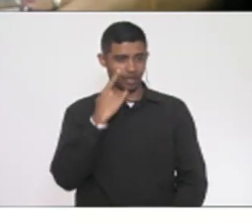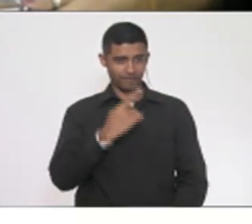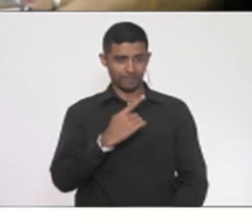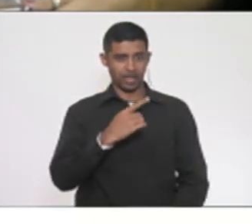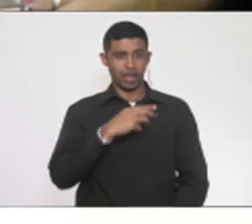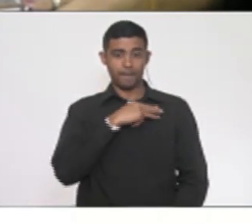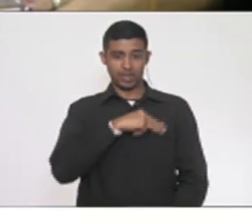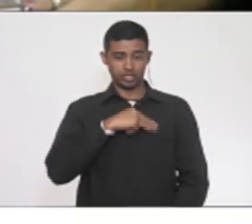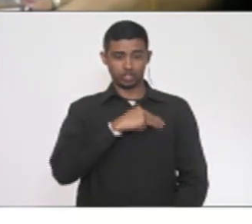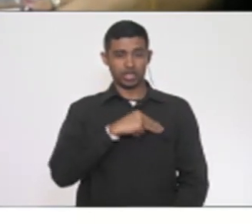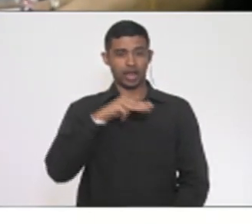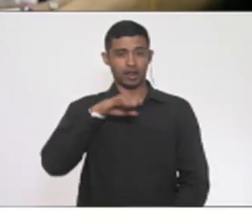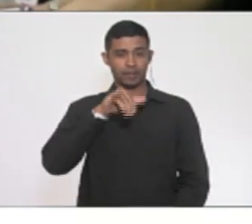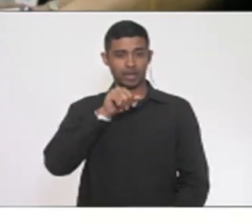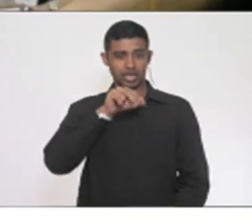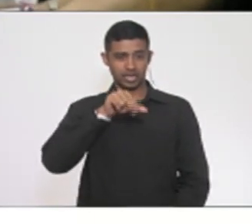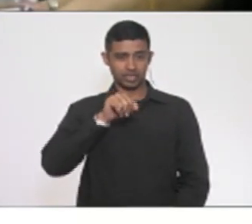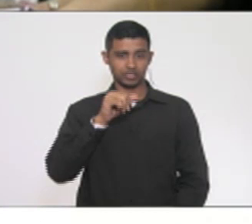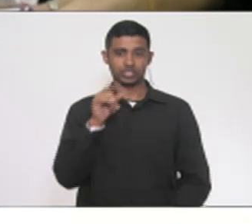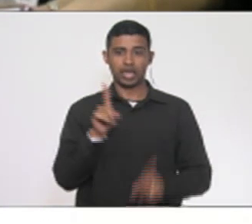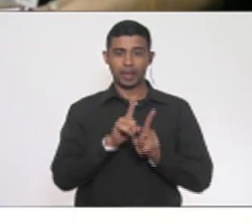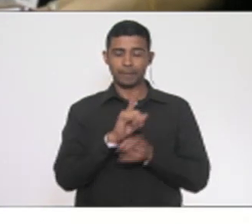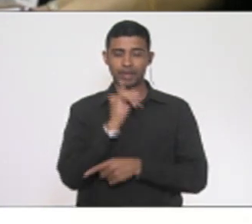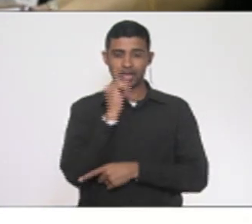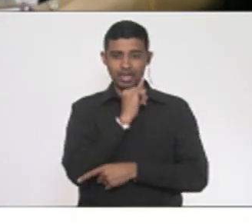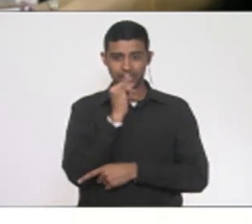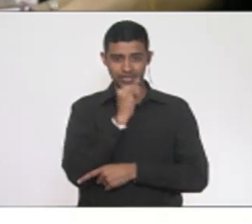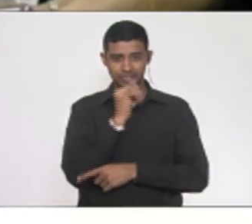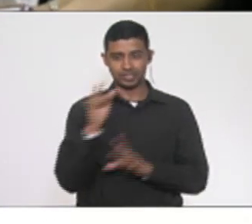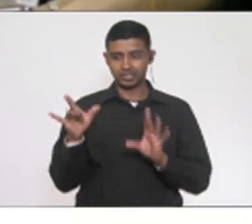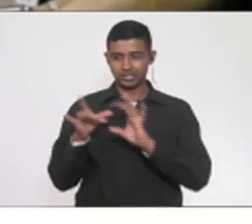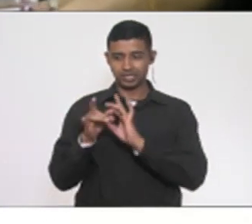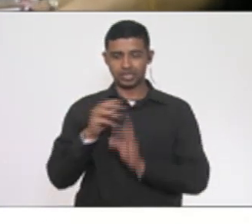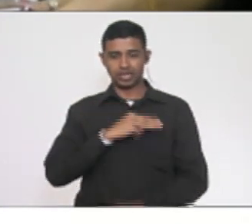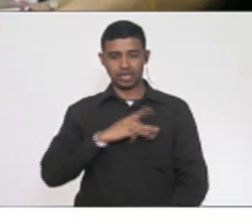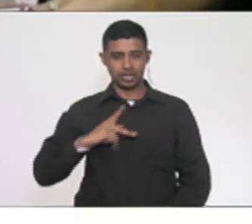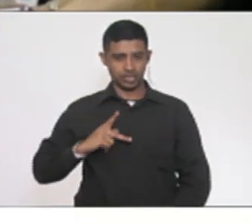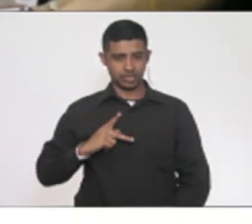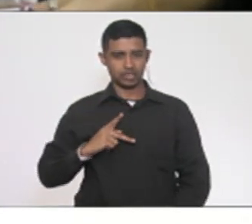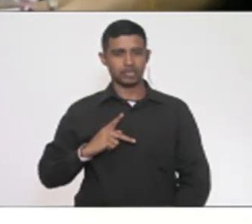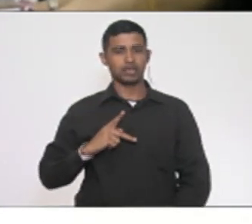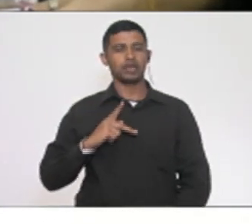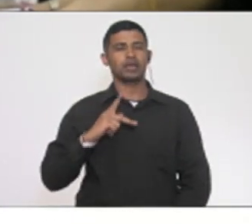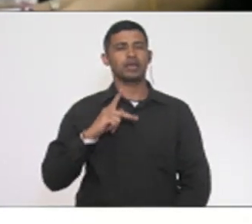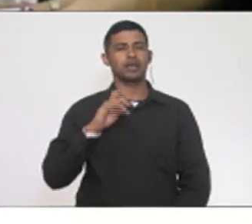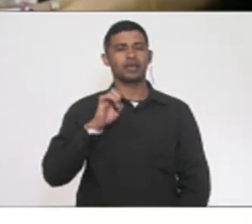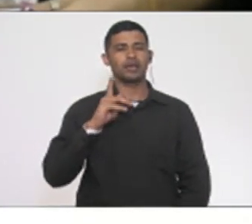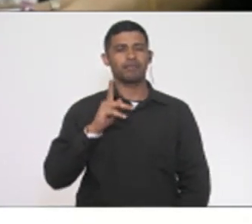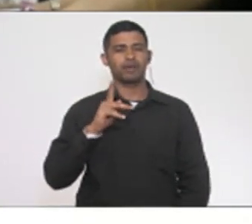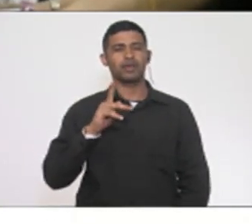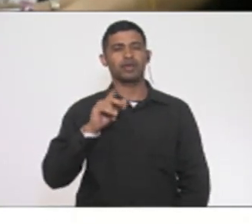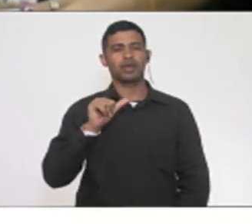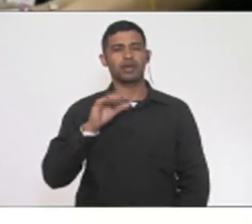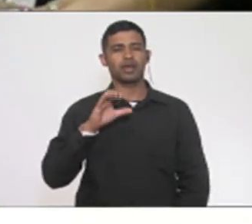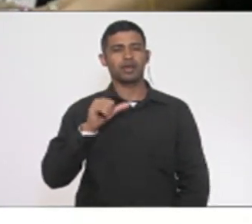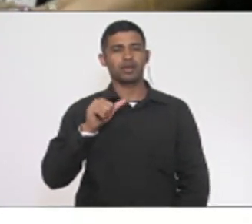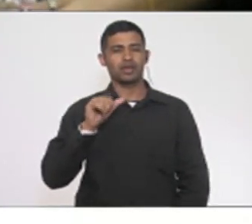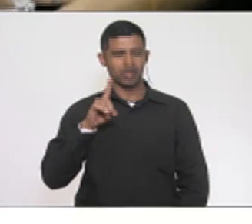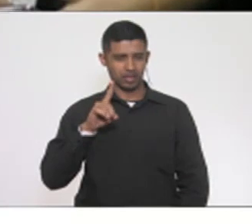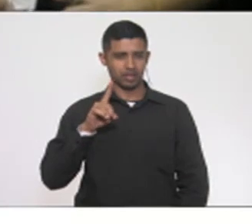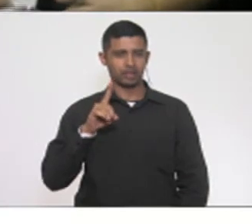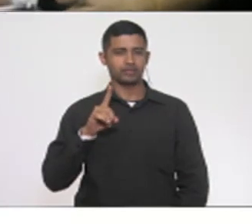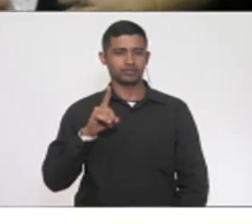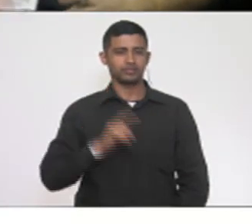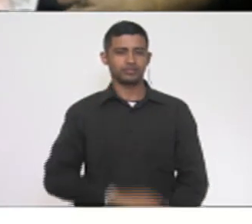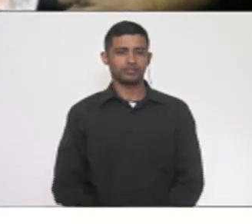amplo, em conjunto com o Ministério da Economia, a ANP, EPE e CAD, para a formação de um mercado de gás